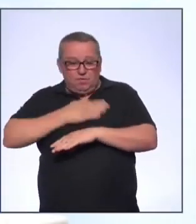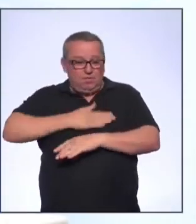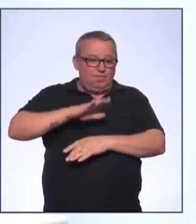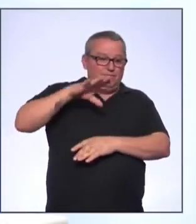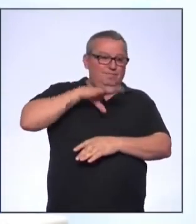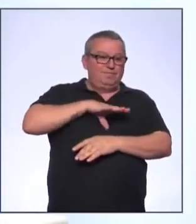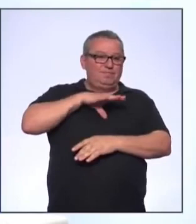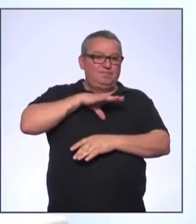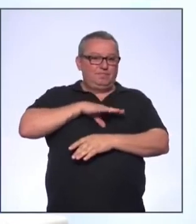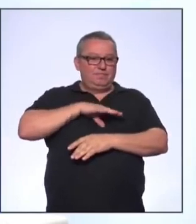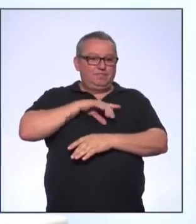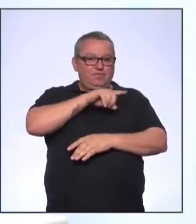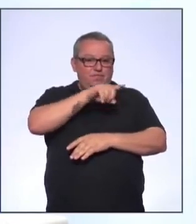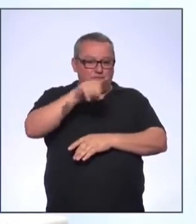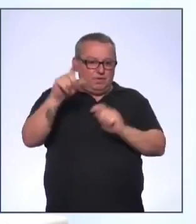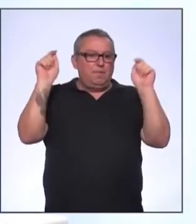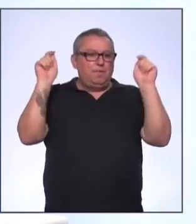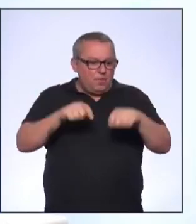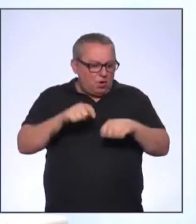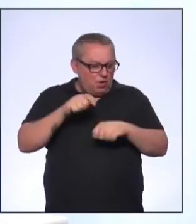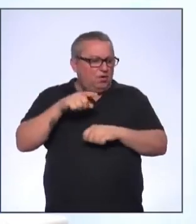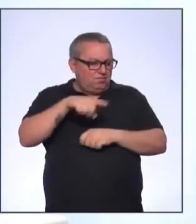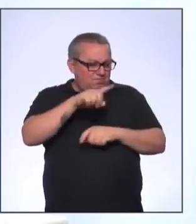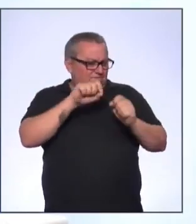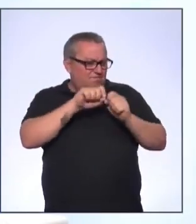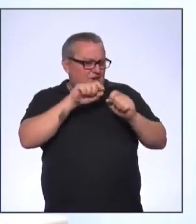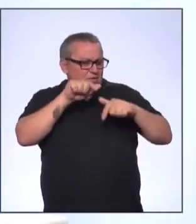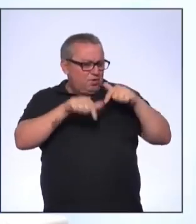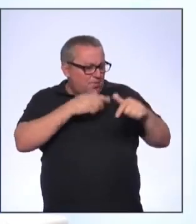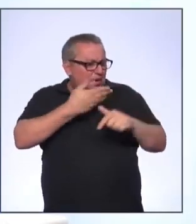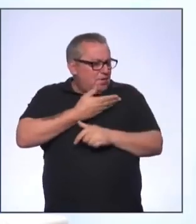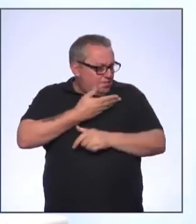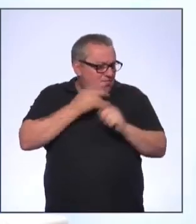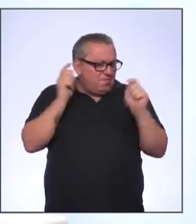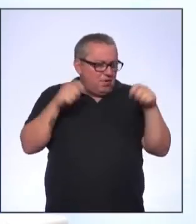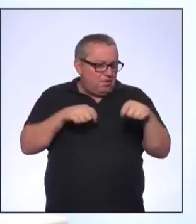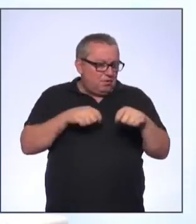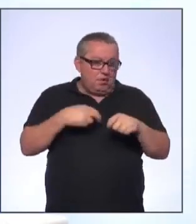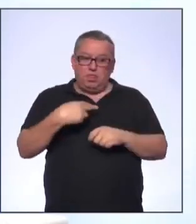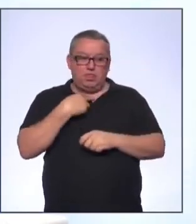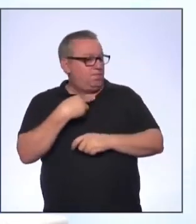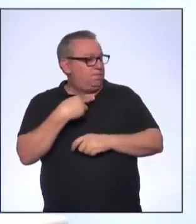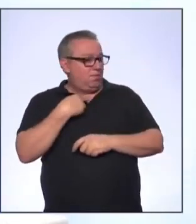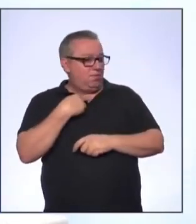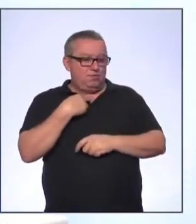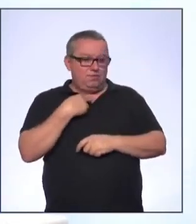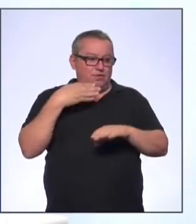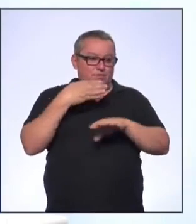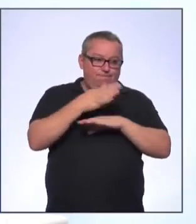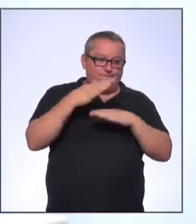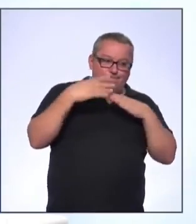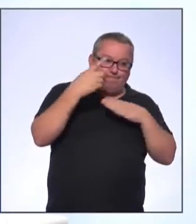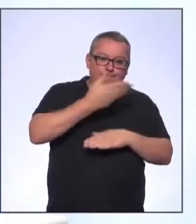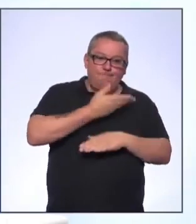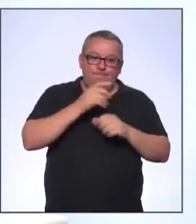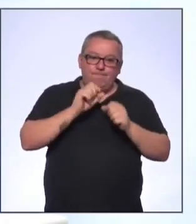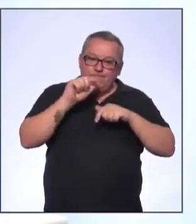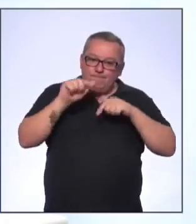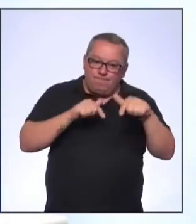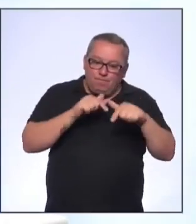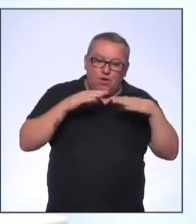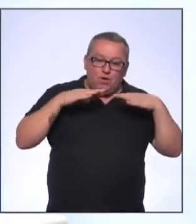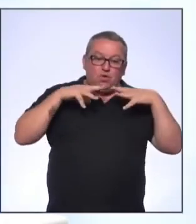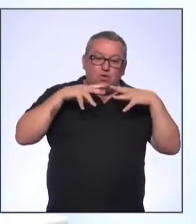português. Você pode ir fazer o trabalho na casa do seu amiguinho. Você não pode ir fazer o trabalho na casa do seu amiguinho. Tudo isso